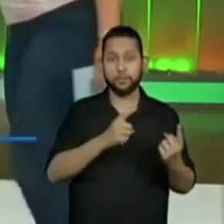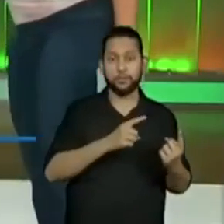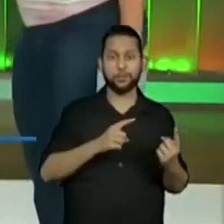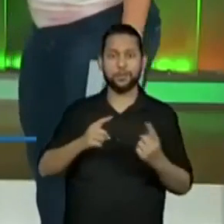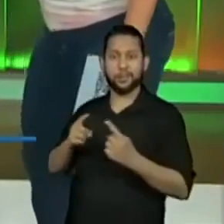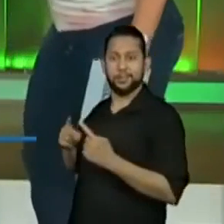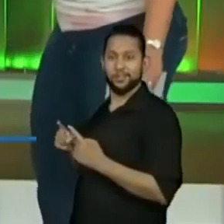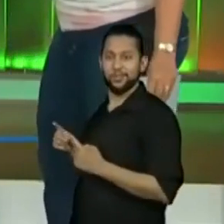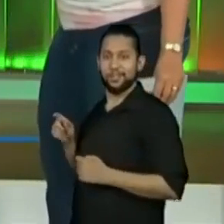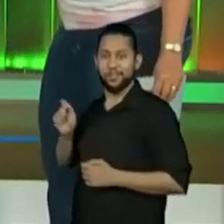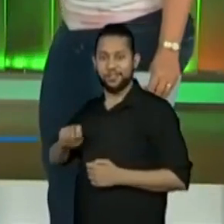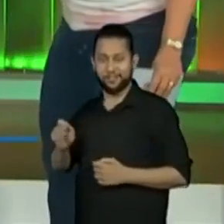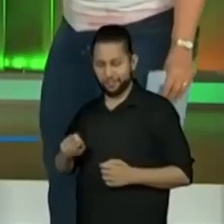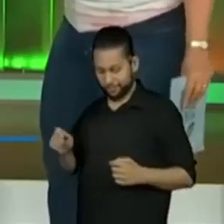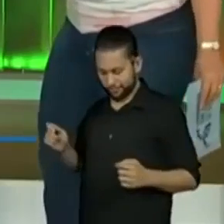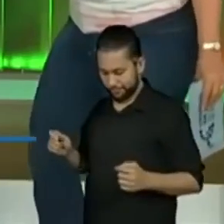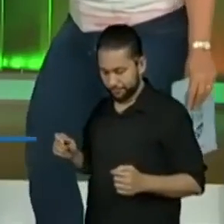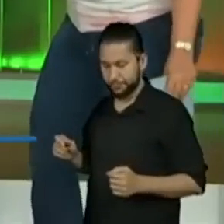gente